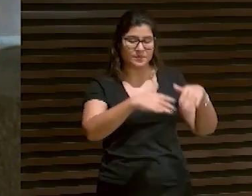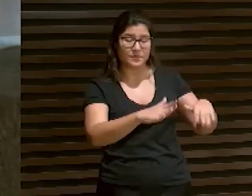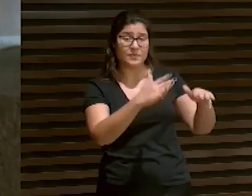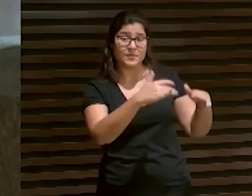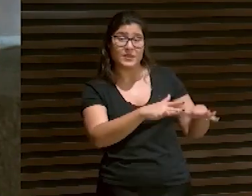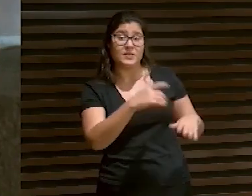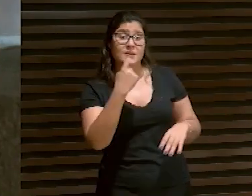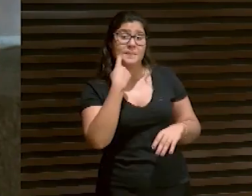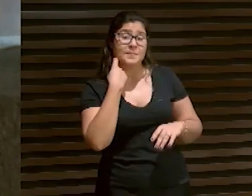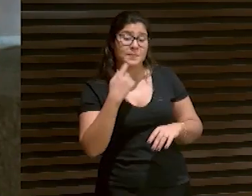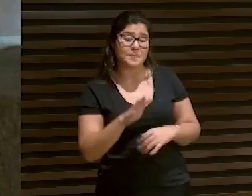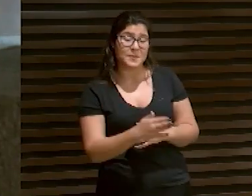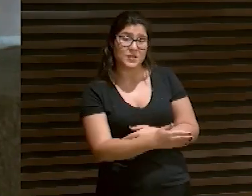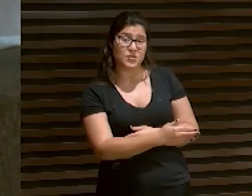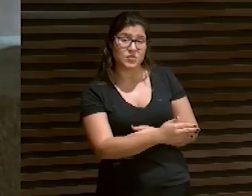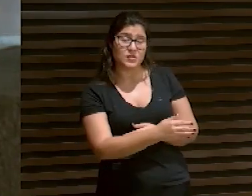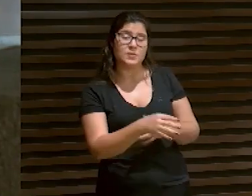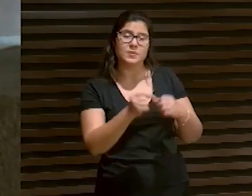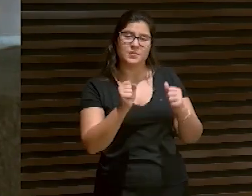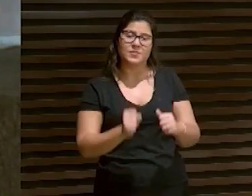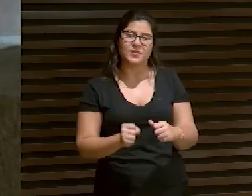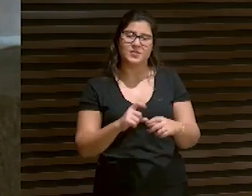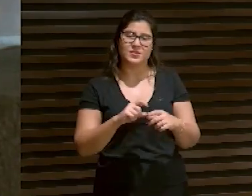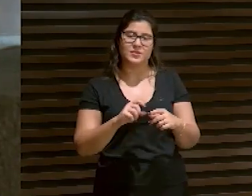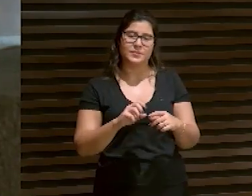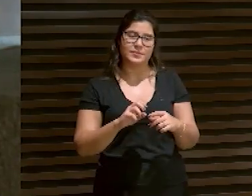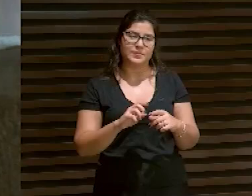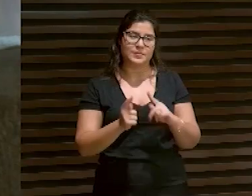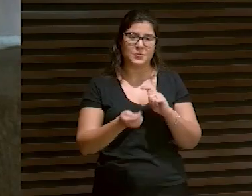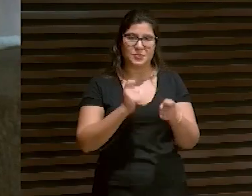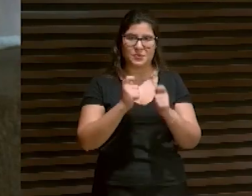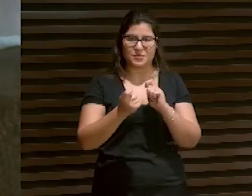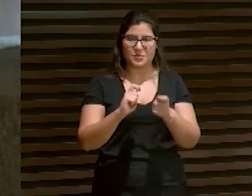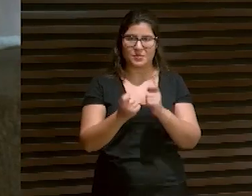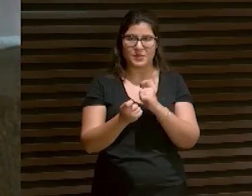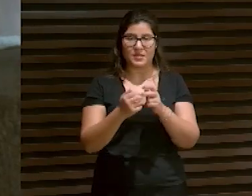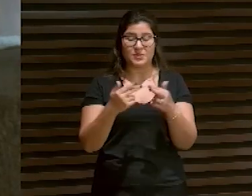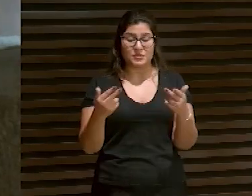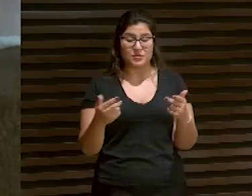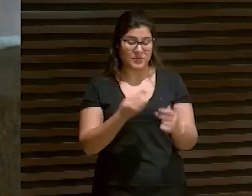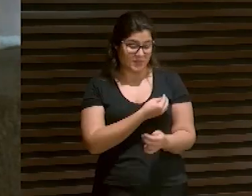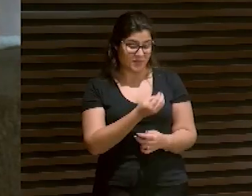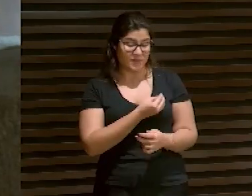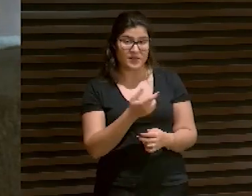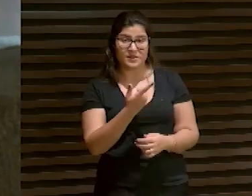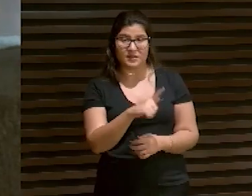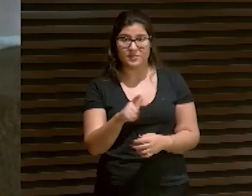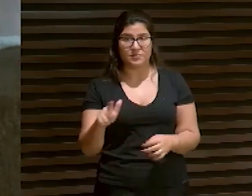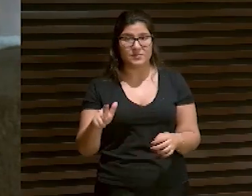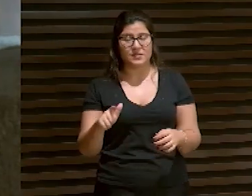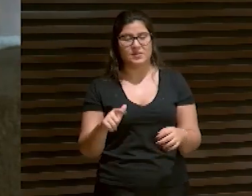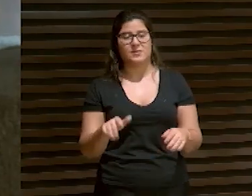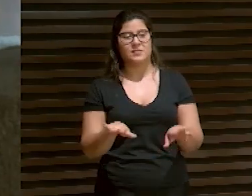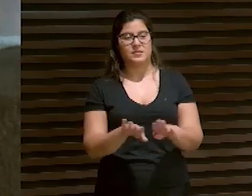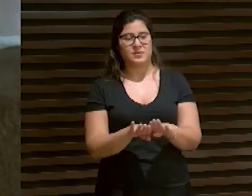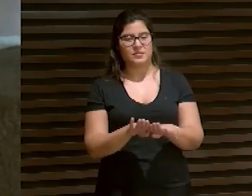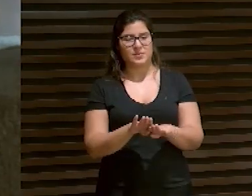peixes, Ele controla aquilo que tem vida e o que não tem. Será que Ele não pode controlar o nosso